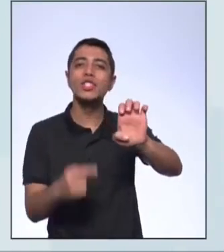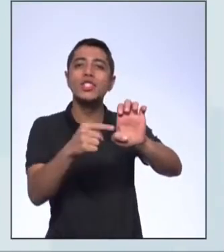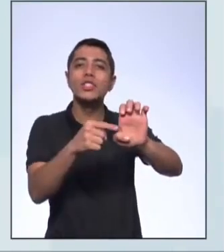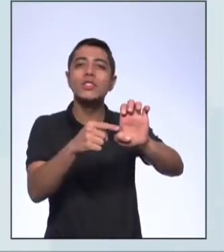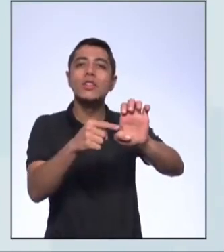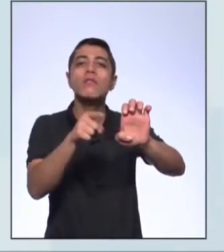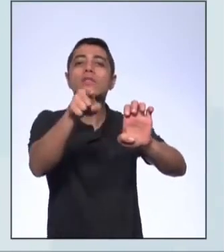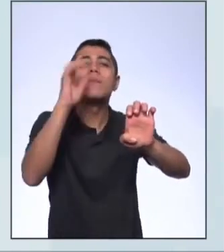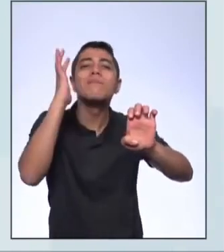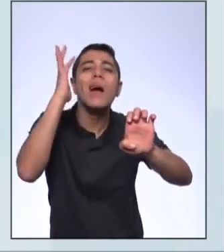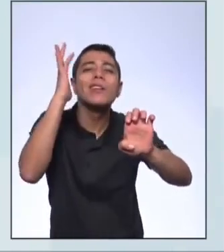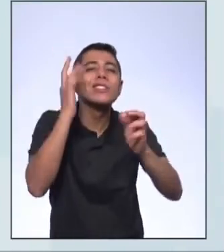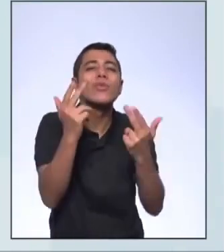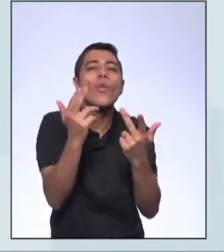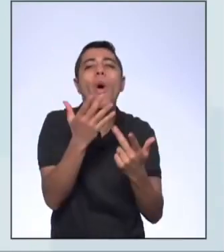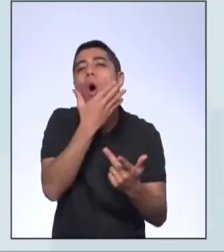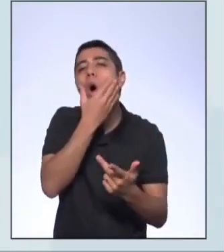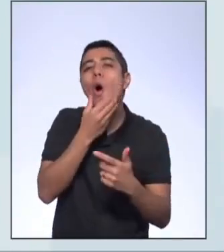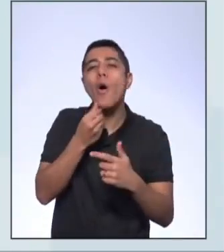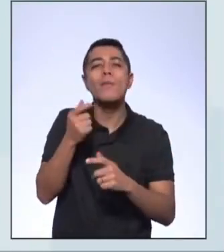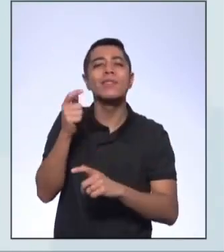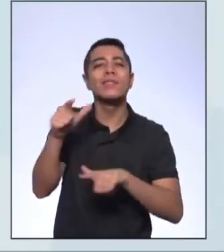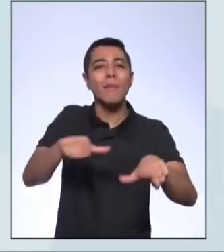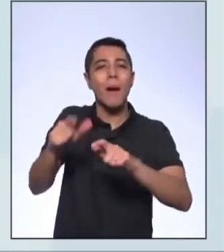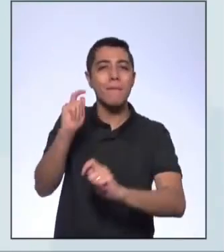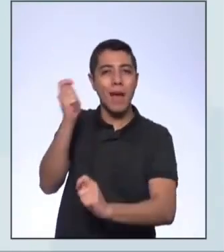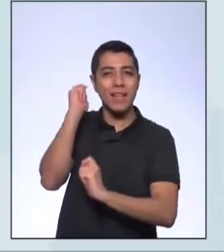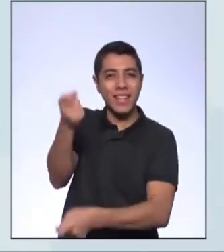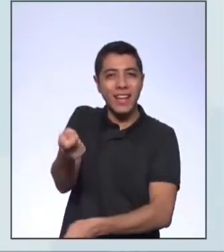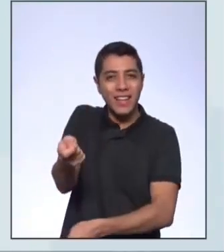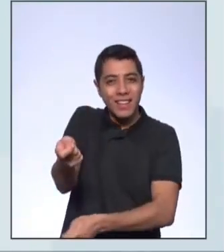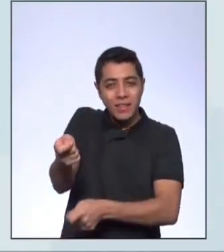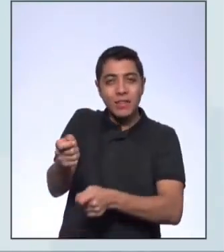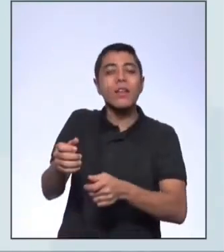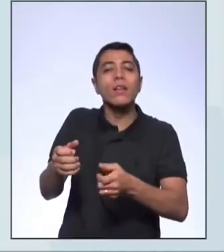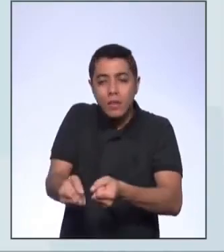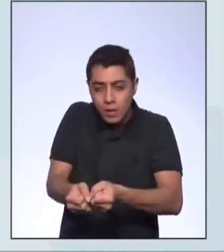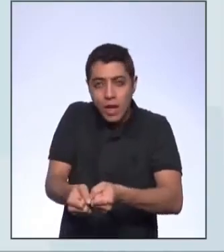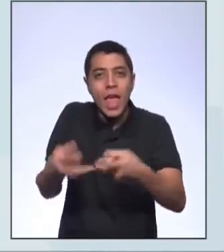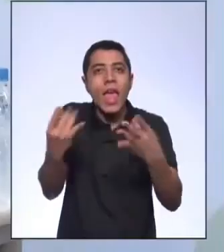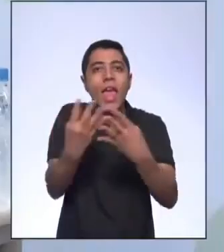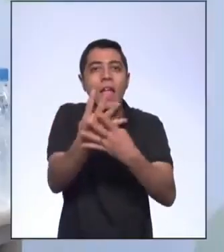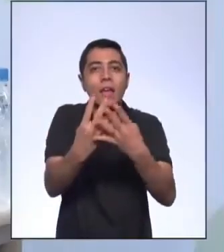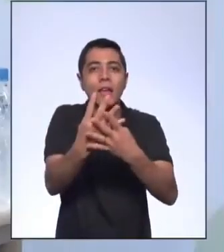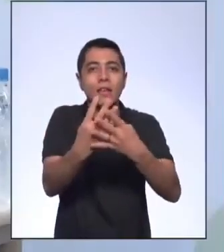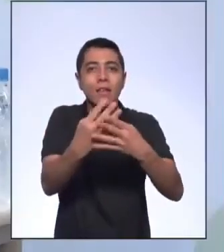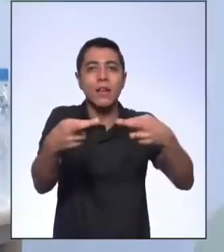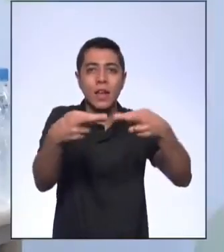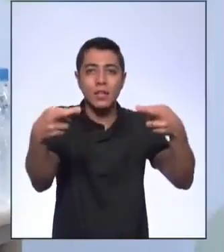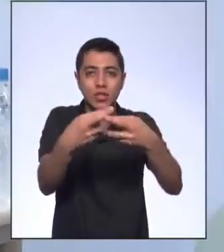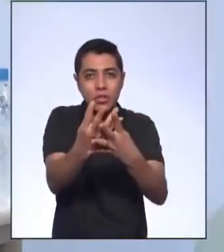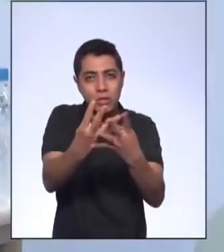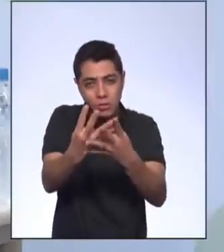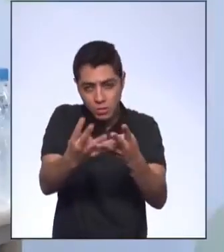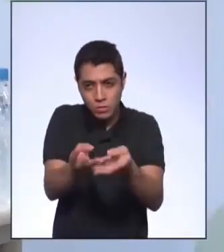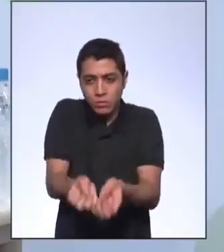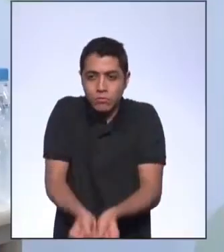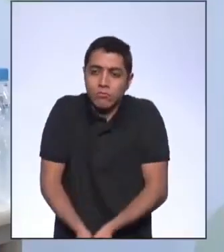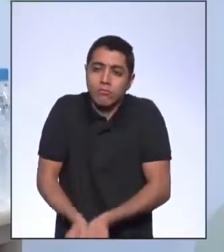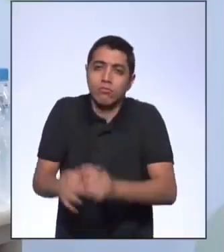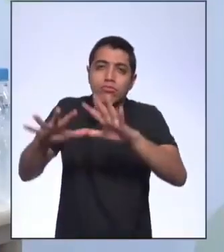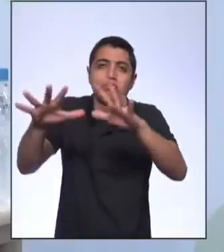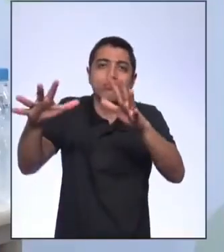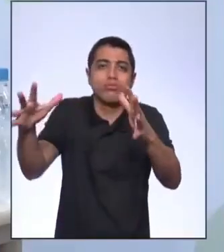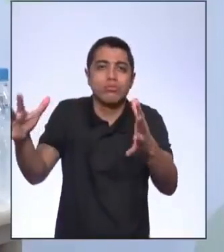né a globalização trabalha muito com isso redes interligadas Tá aproveitando já que já tamo aí na tela aí vocês vão ver